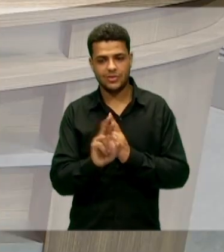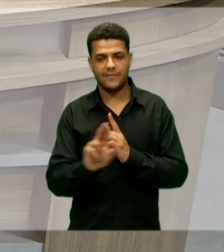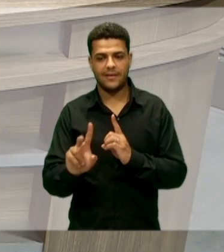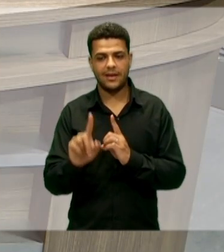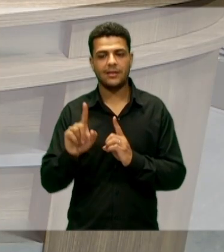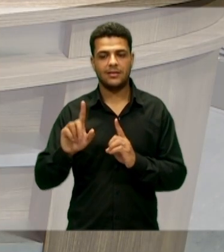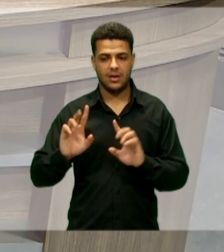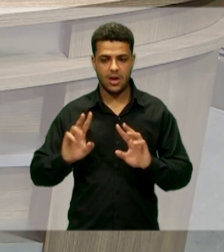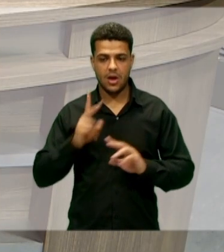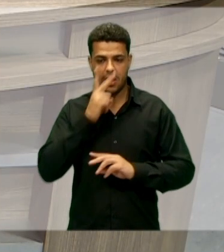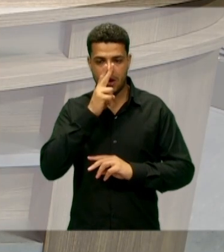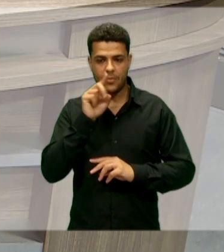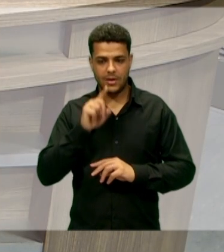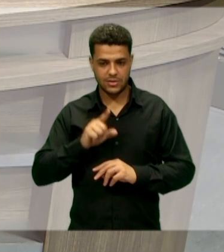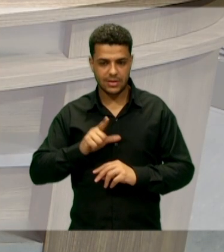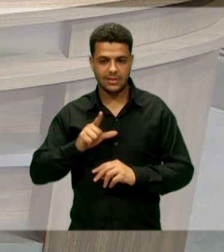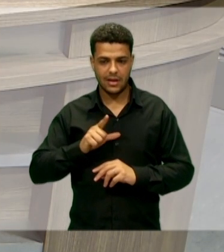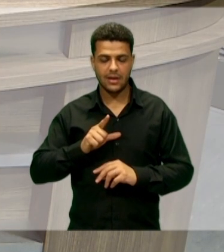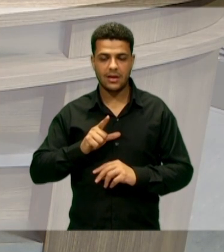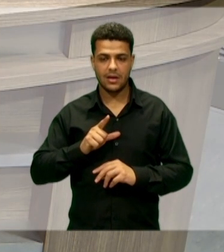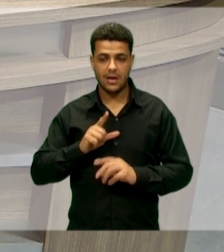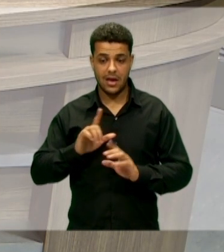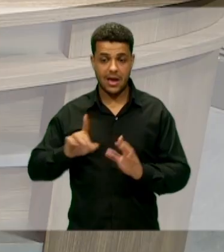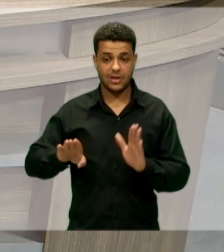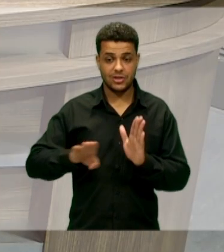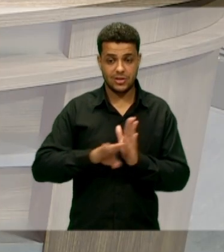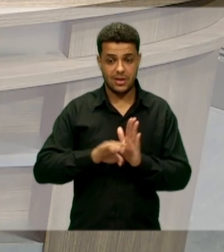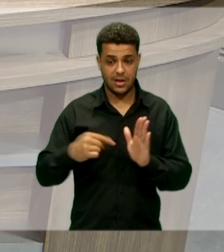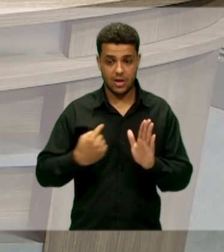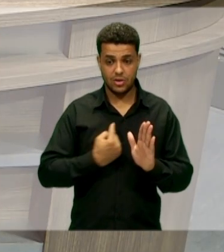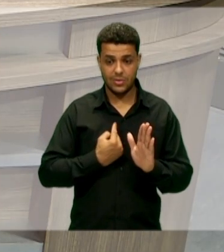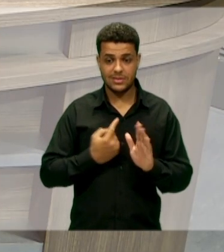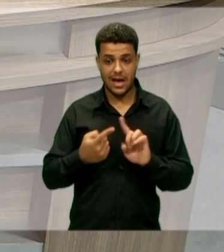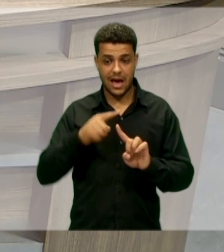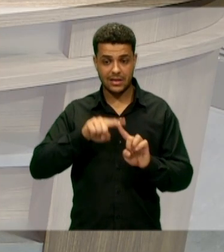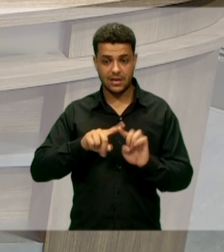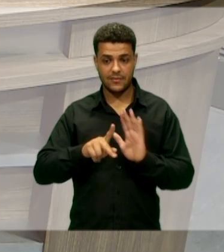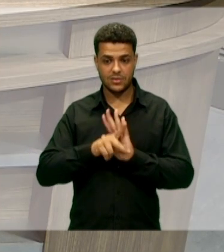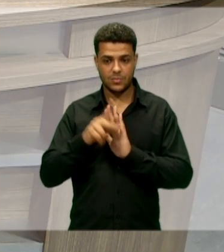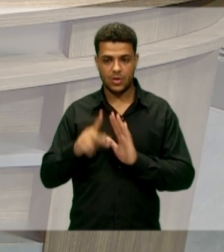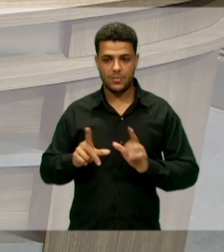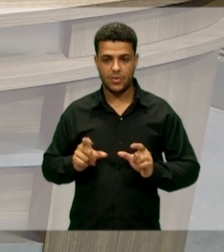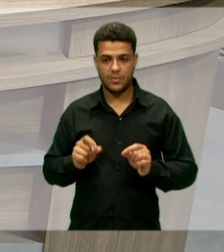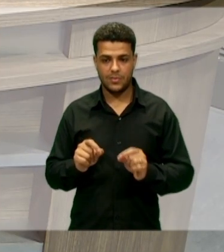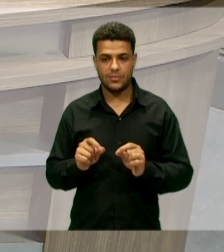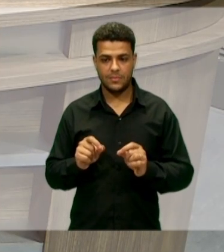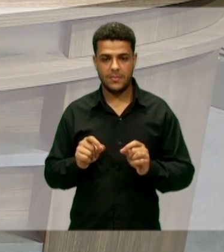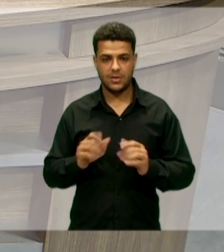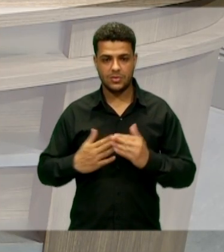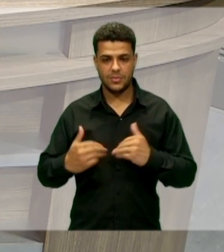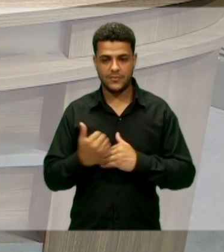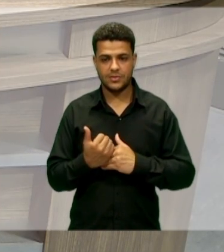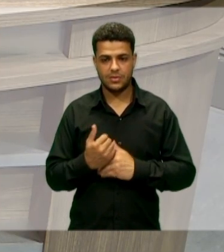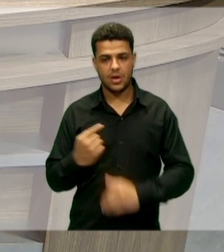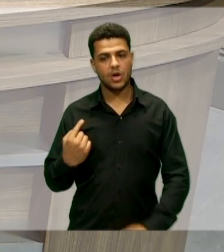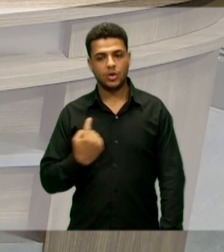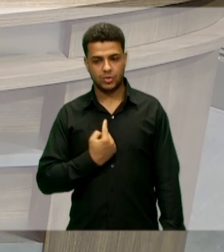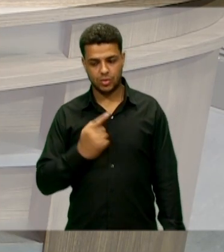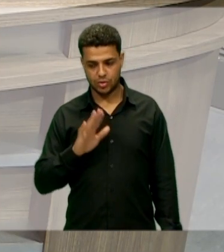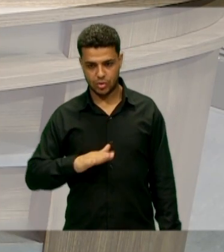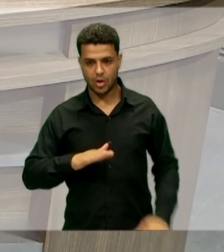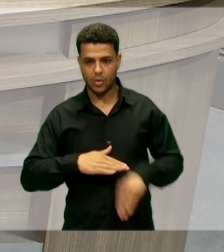acho que o ideal é que ele sempre chegue até nós pelo seu médico oncologista. Vocês se conversam, né?